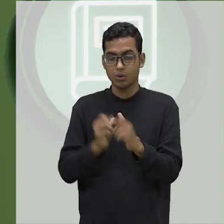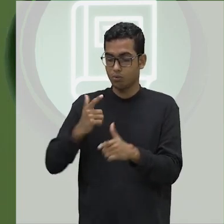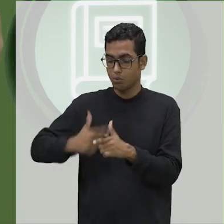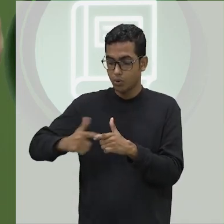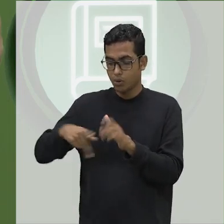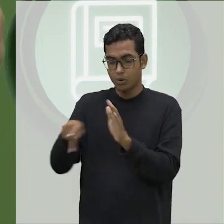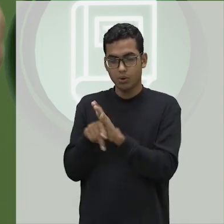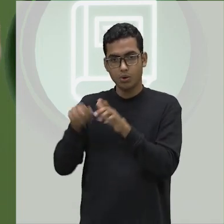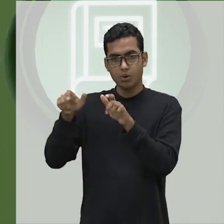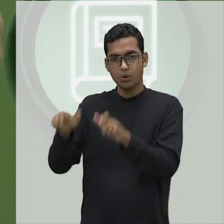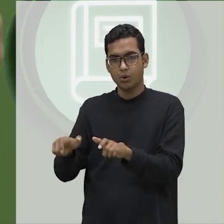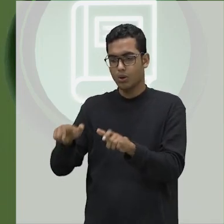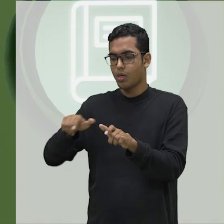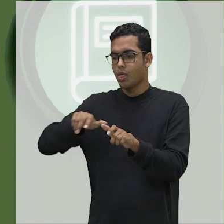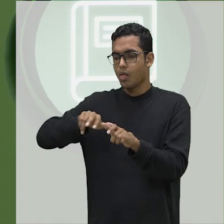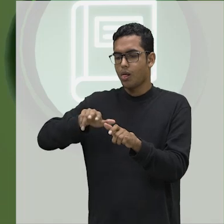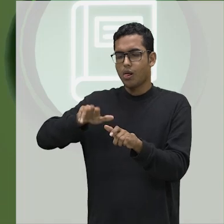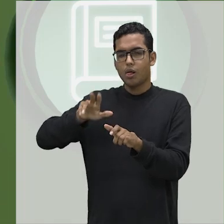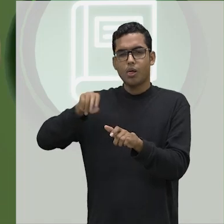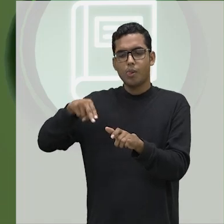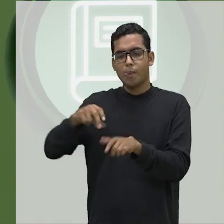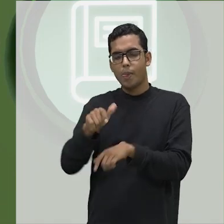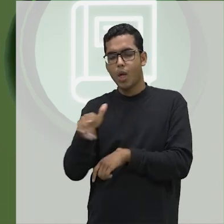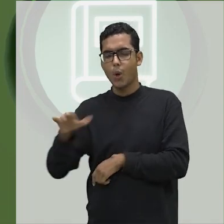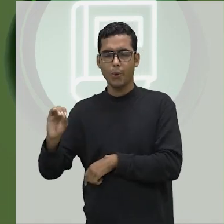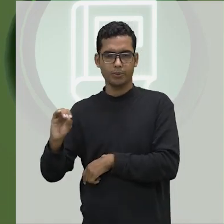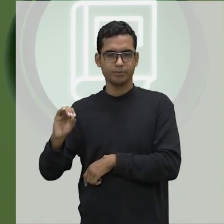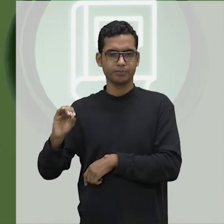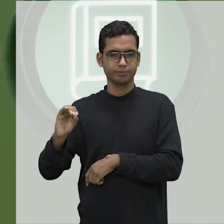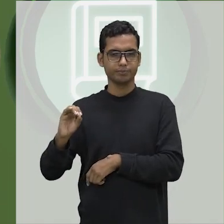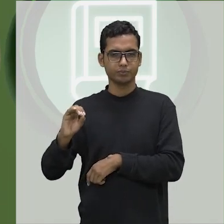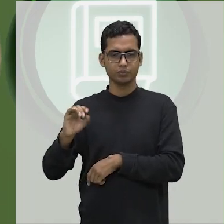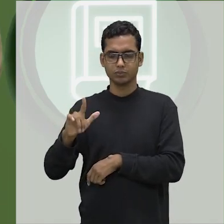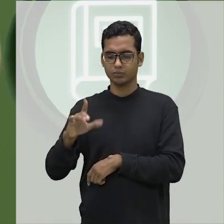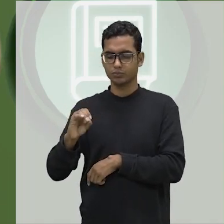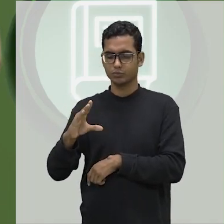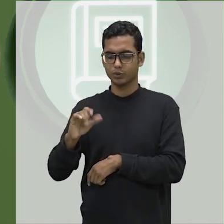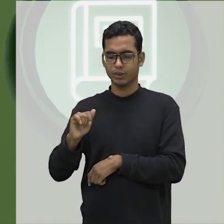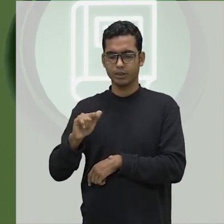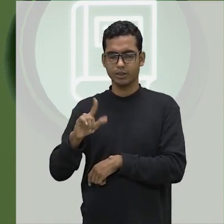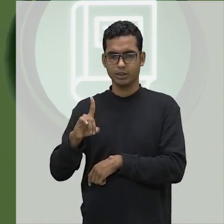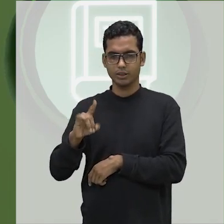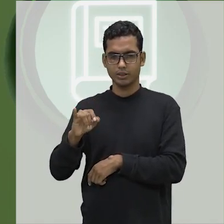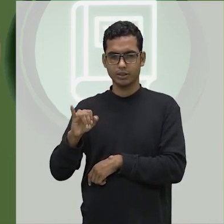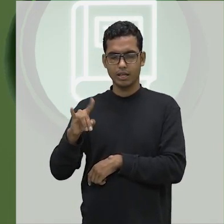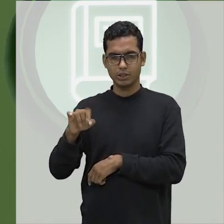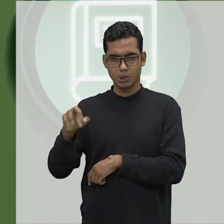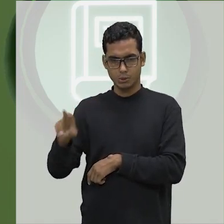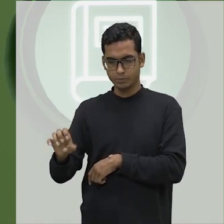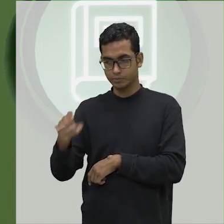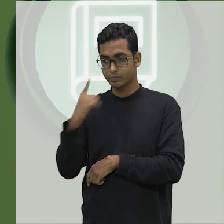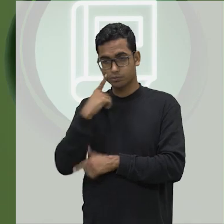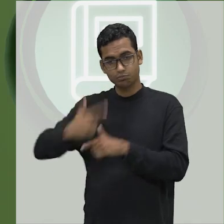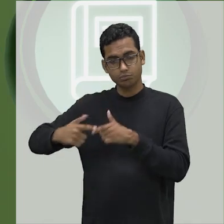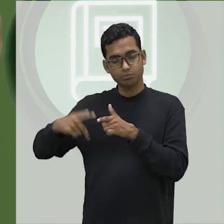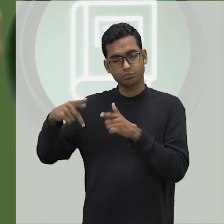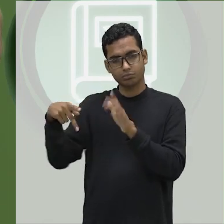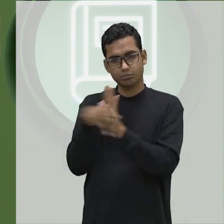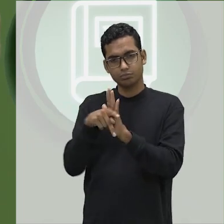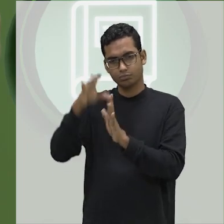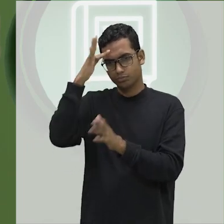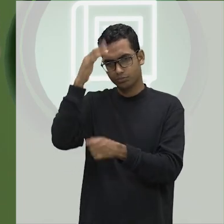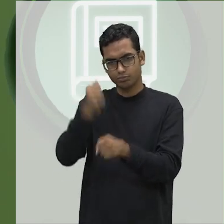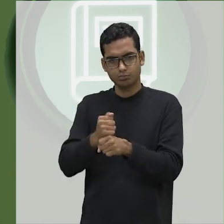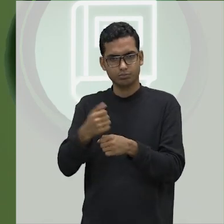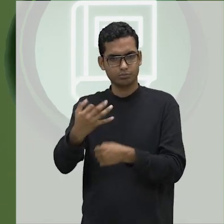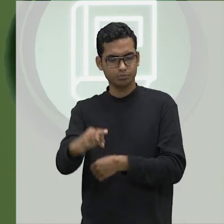tá certo? Por que que isso acontece? Isso também é um problema aí da filosofia da física, beleza? Só